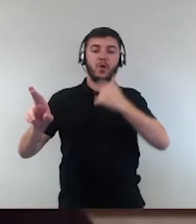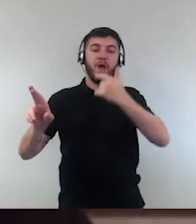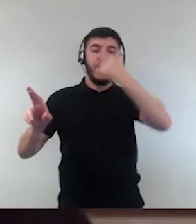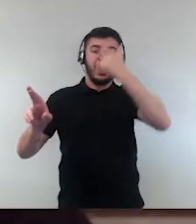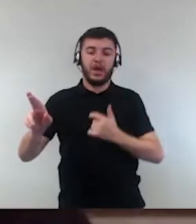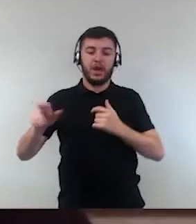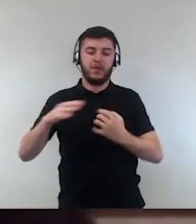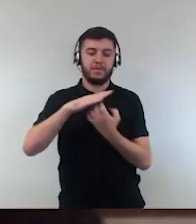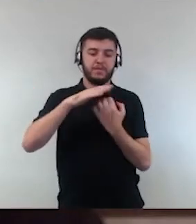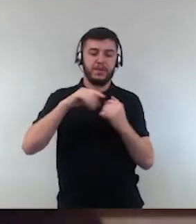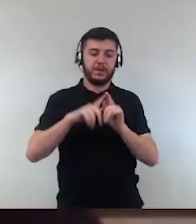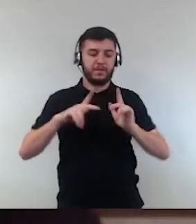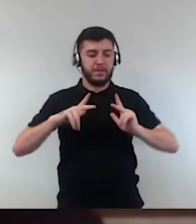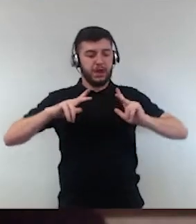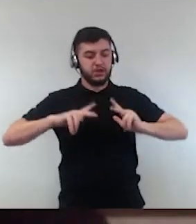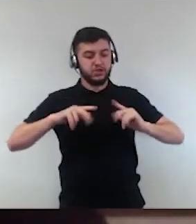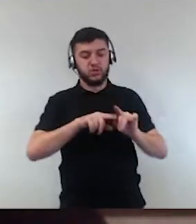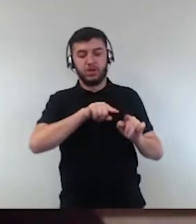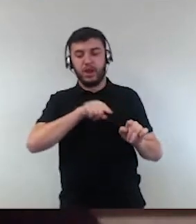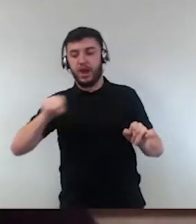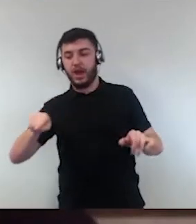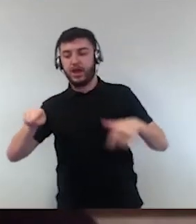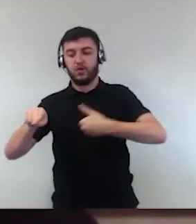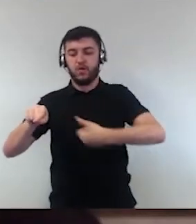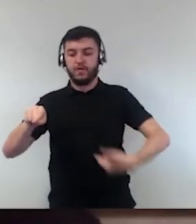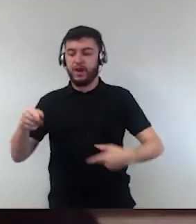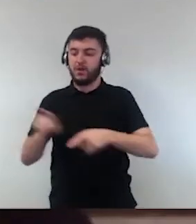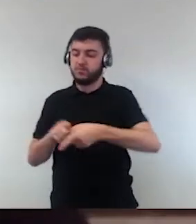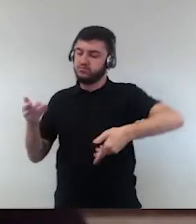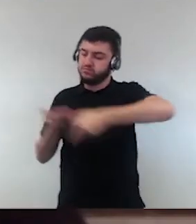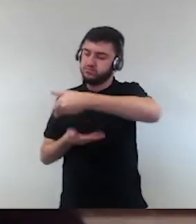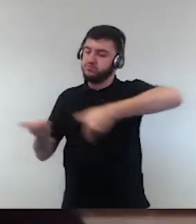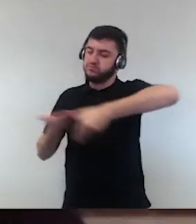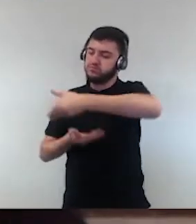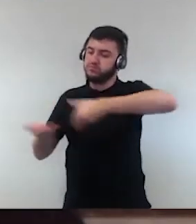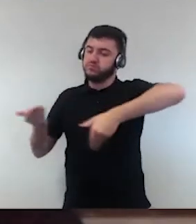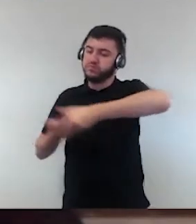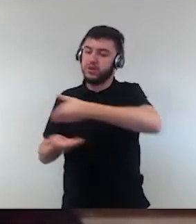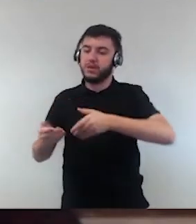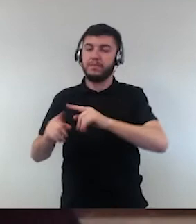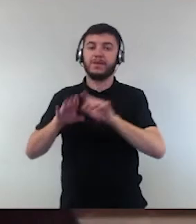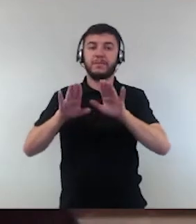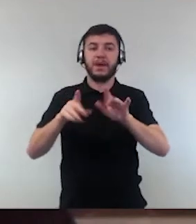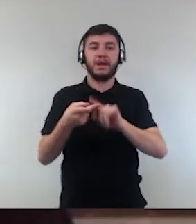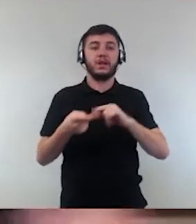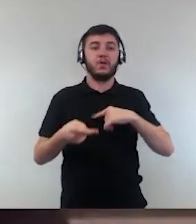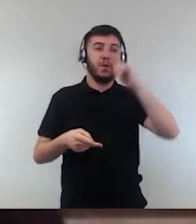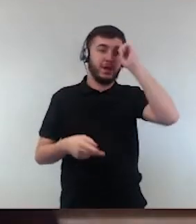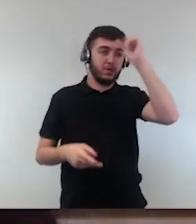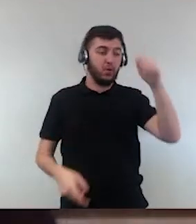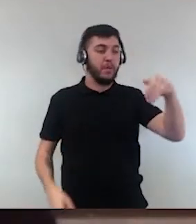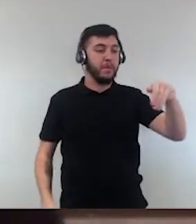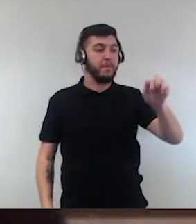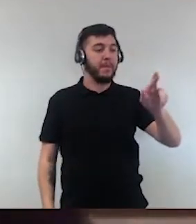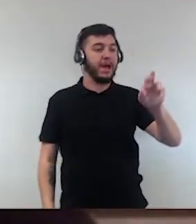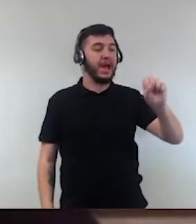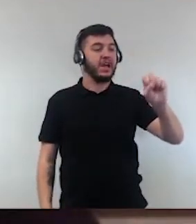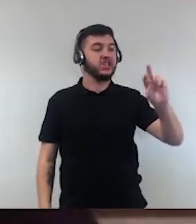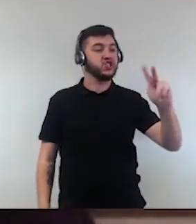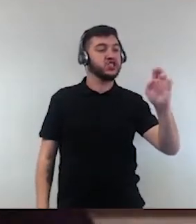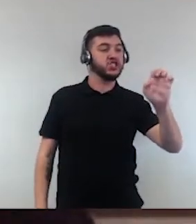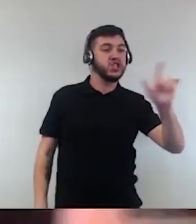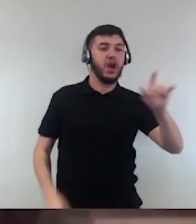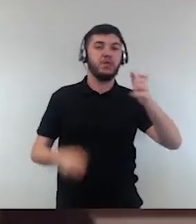e o concessionário. Mas nós temos alguns outros, como Marçal Justin Filho, que diz que não, é uma relação tríade, né? Ou